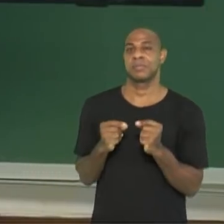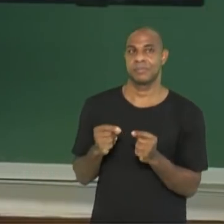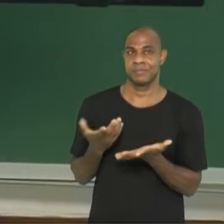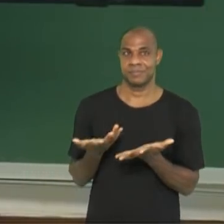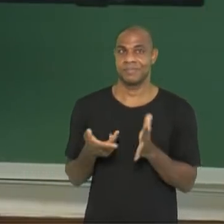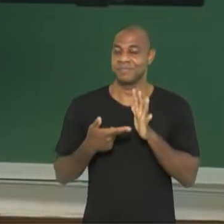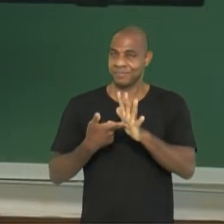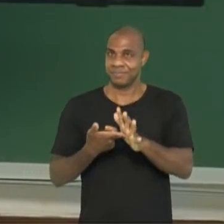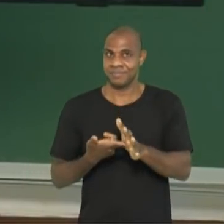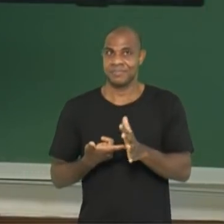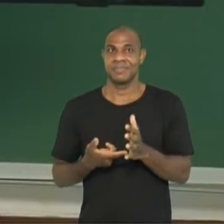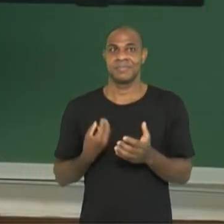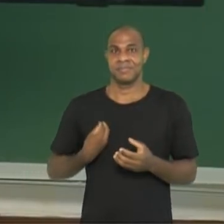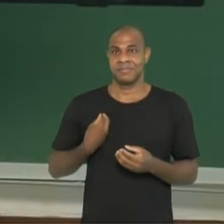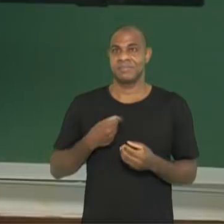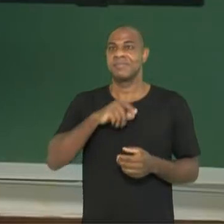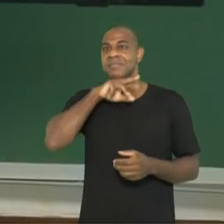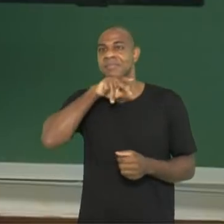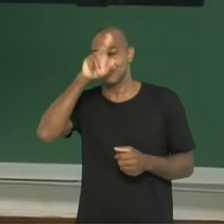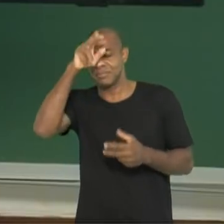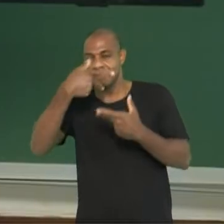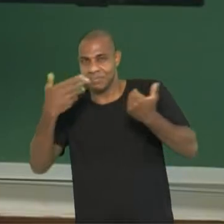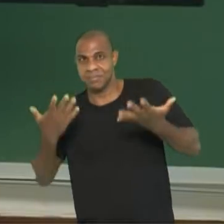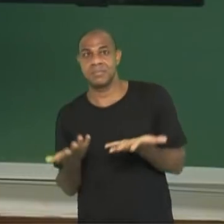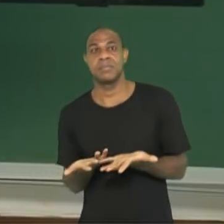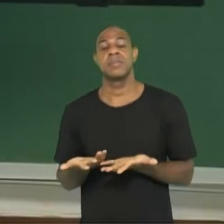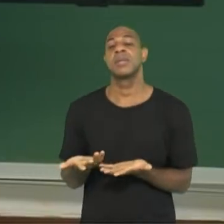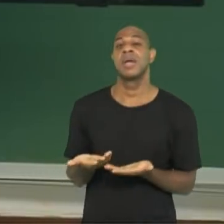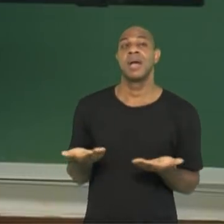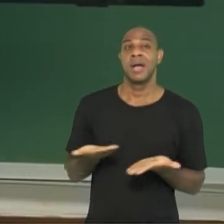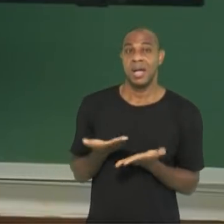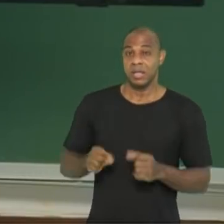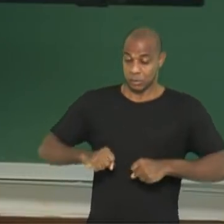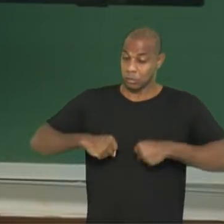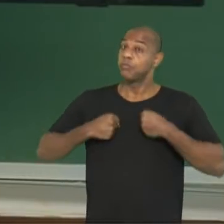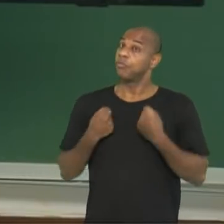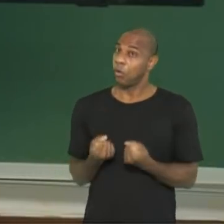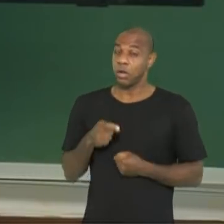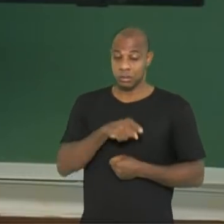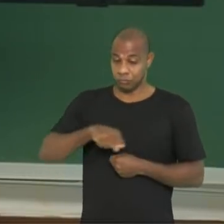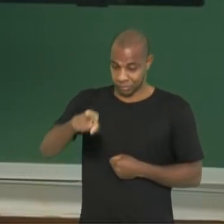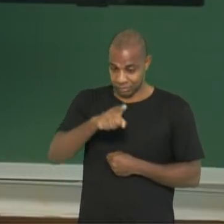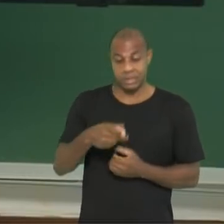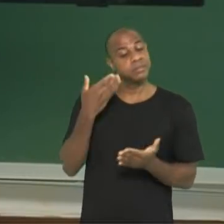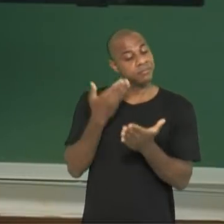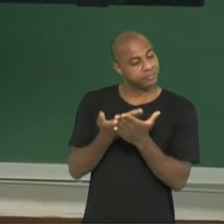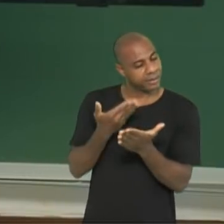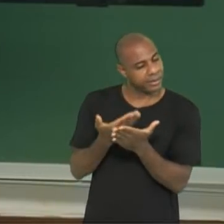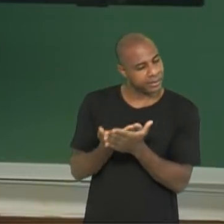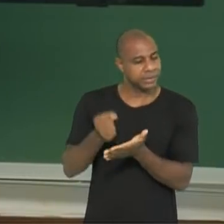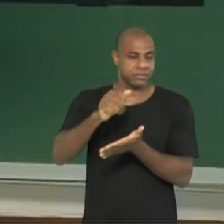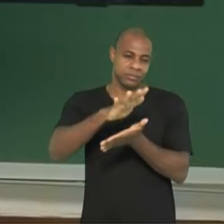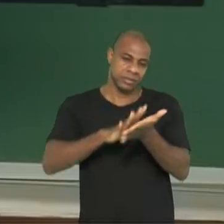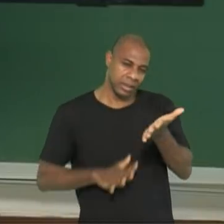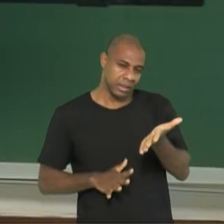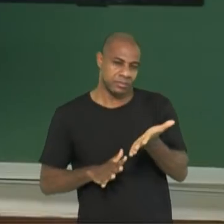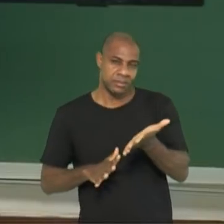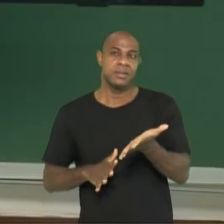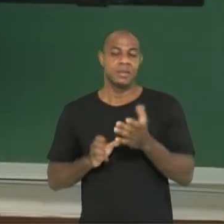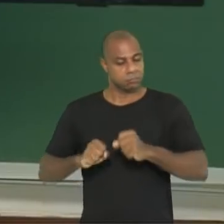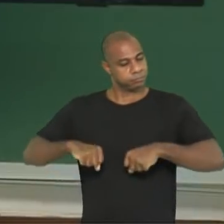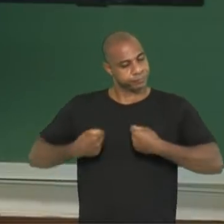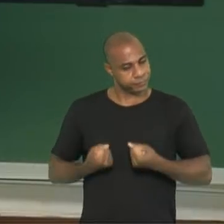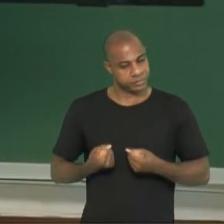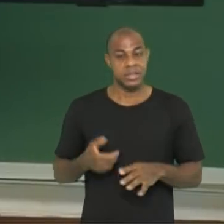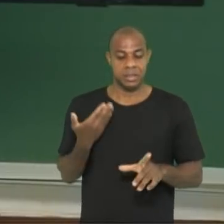se esforcem, assistam às aulas, façam as atividades que vocês precisam. Lá no Classroom tem o link